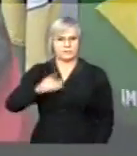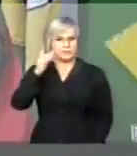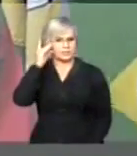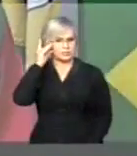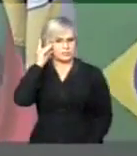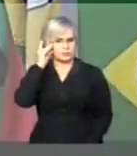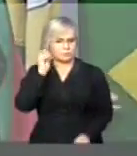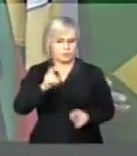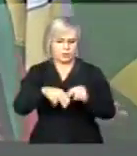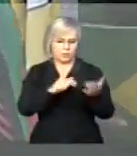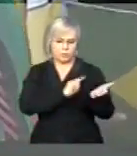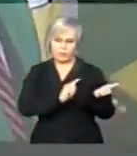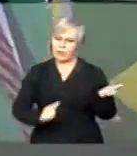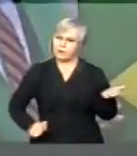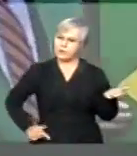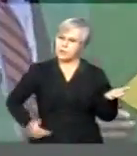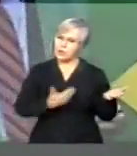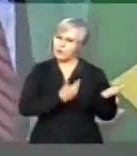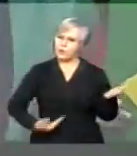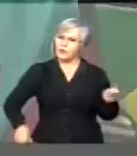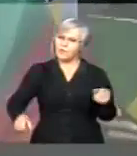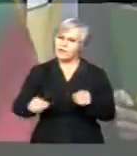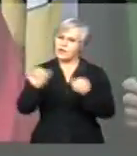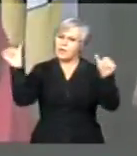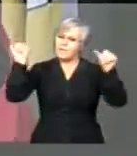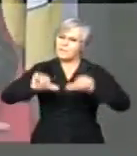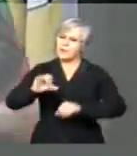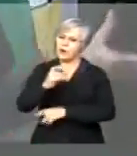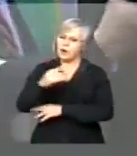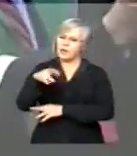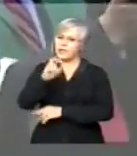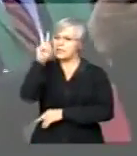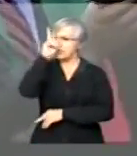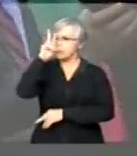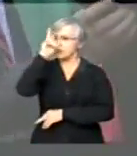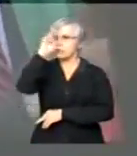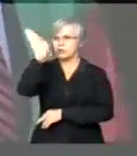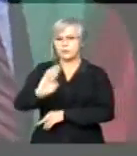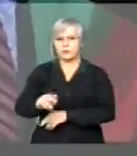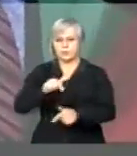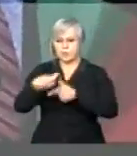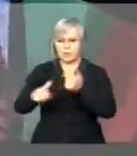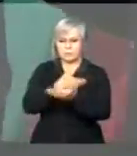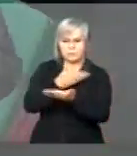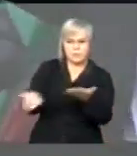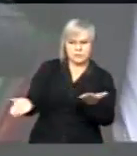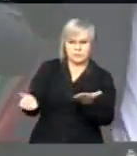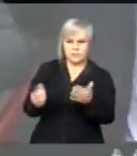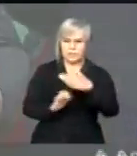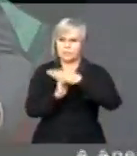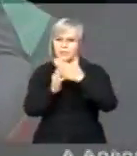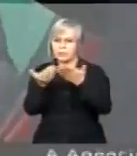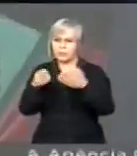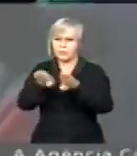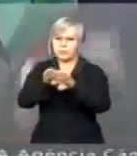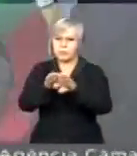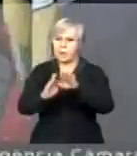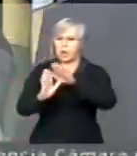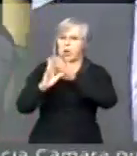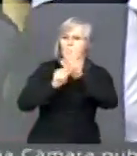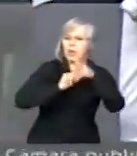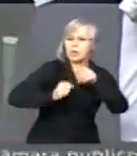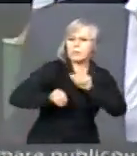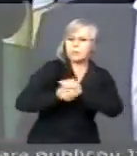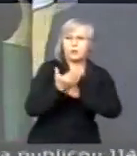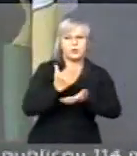é um governo que levou o país à maior crise da história do Brasil, com desemprego, empresas fechando, com roubo